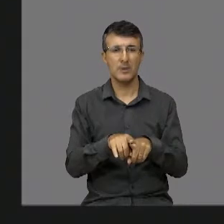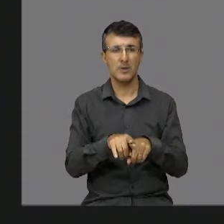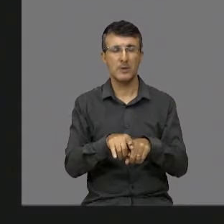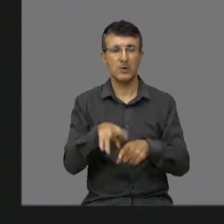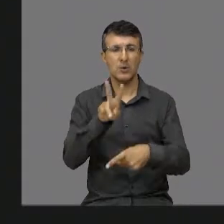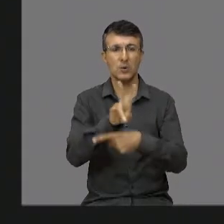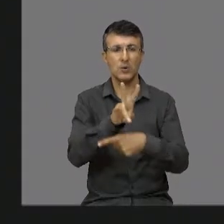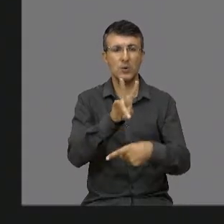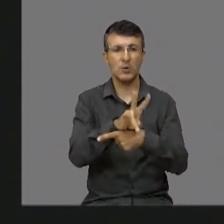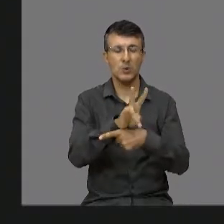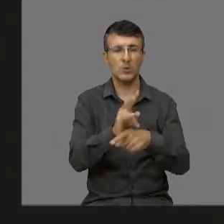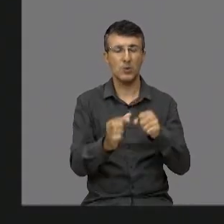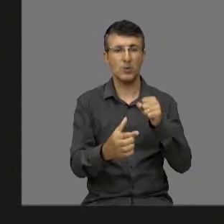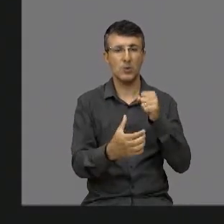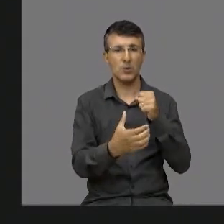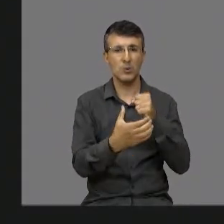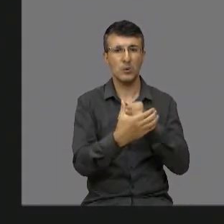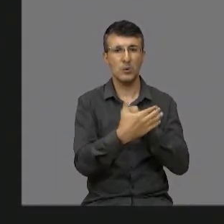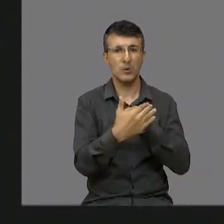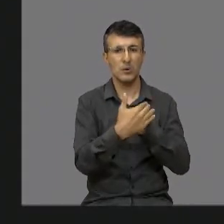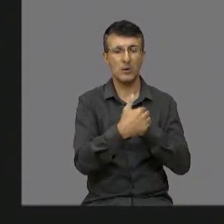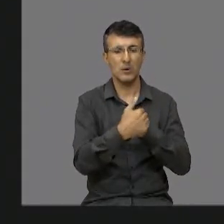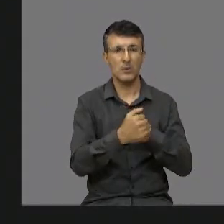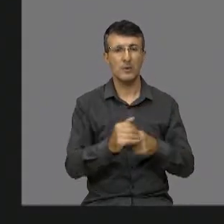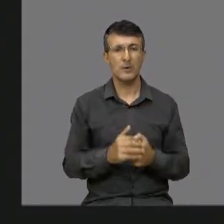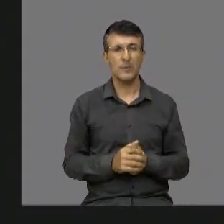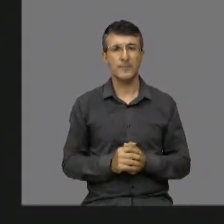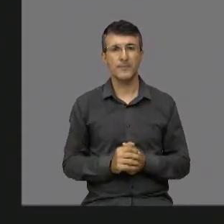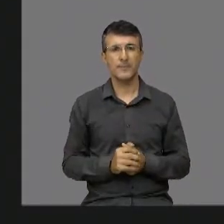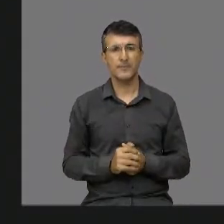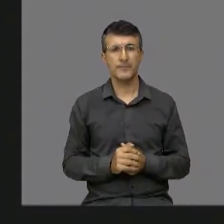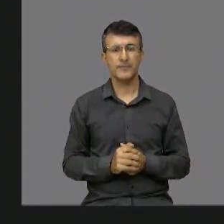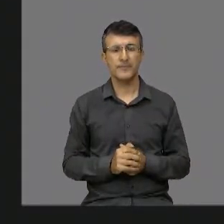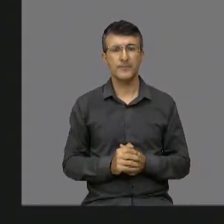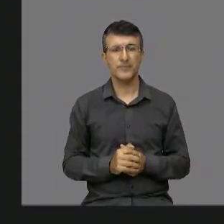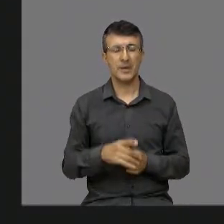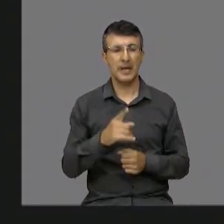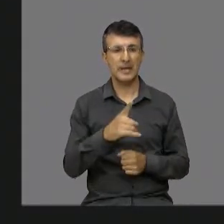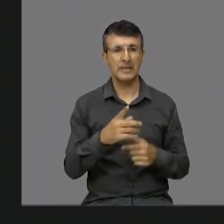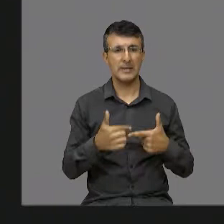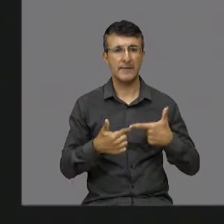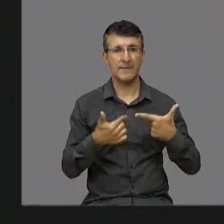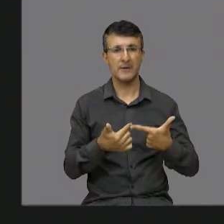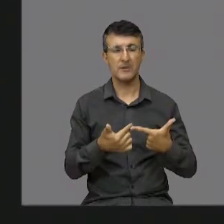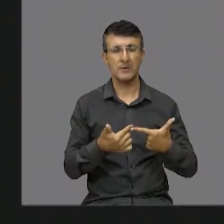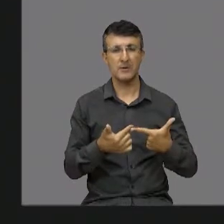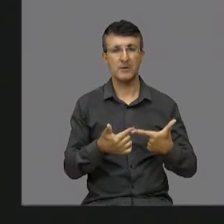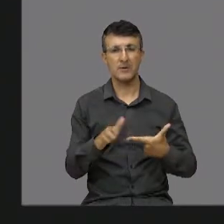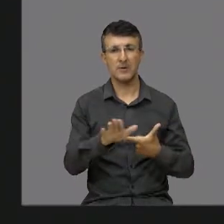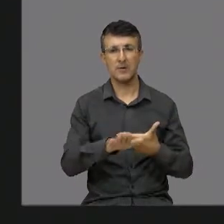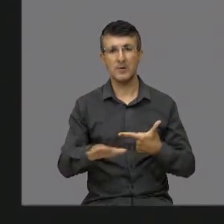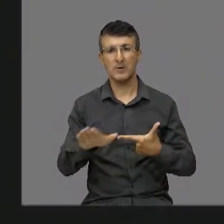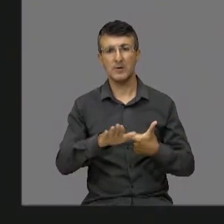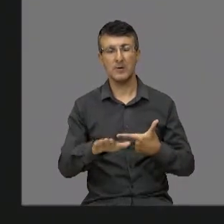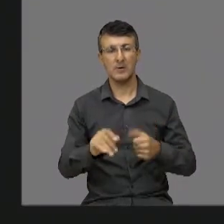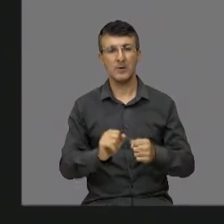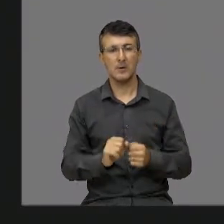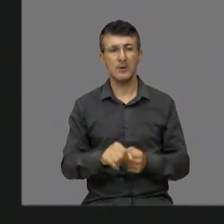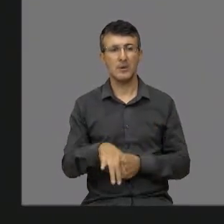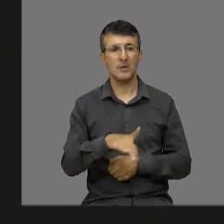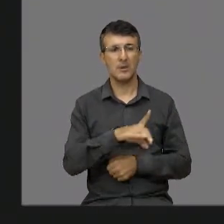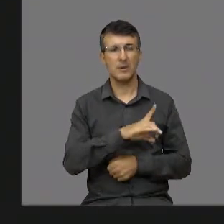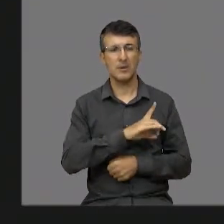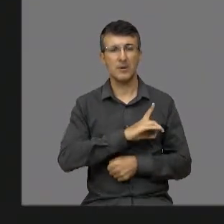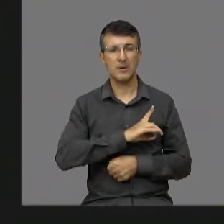O serviço é prestado pelo direito da Defensoria e com acompanhamento da Delegacia da Mulher. O